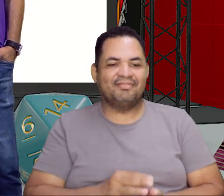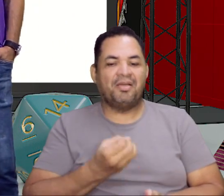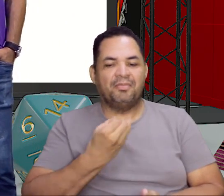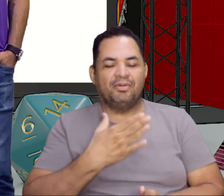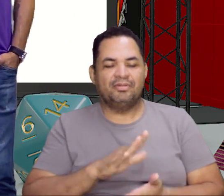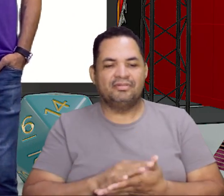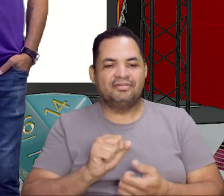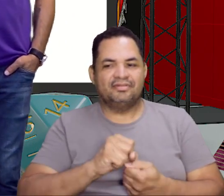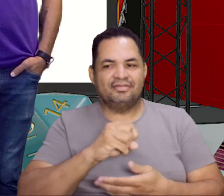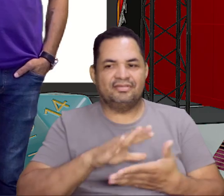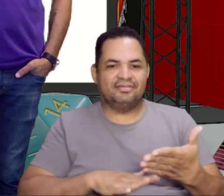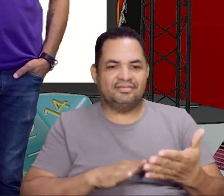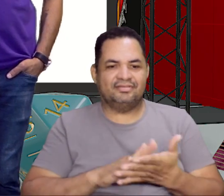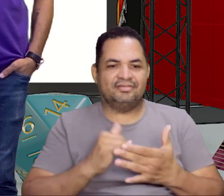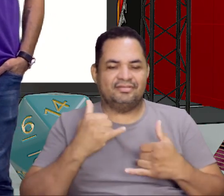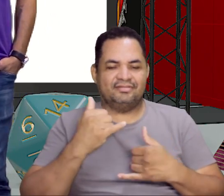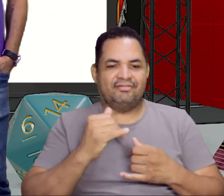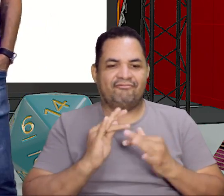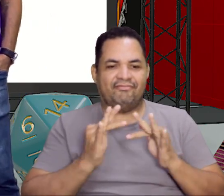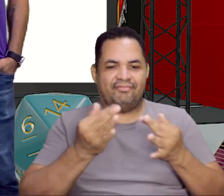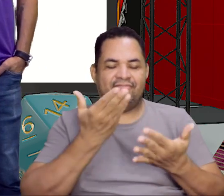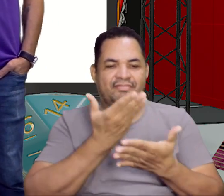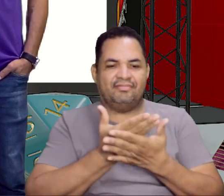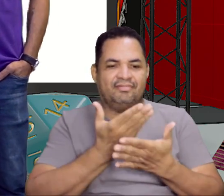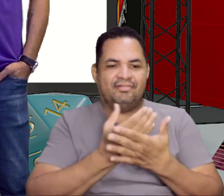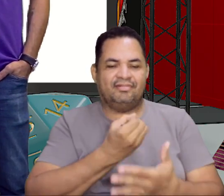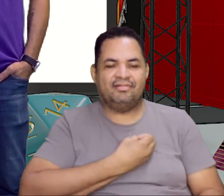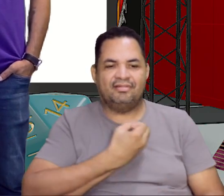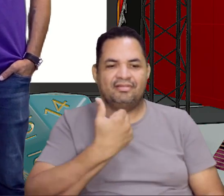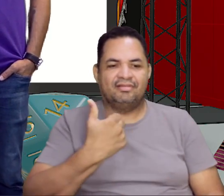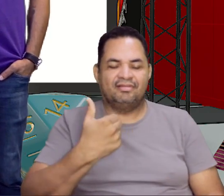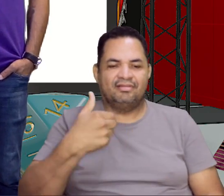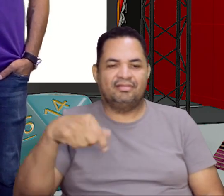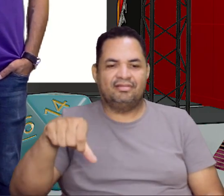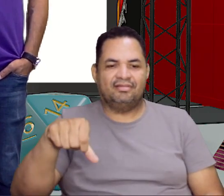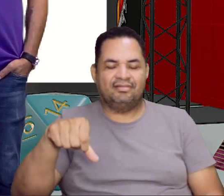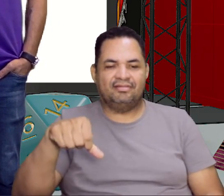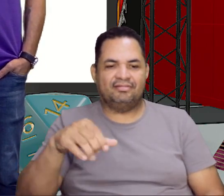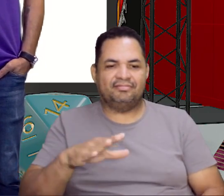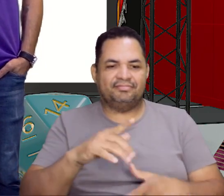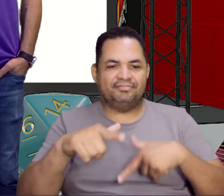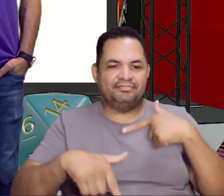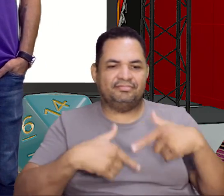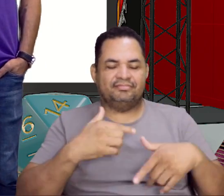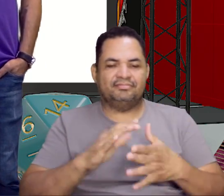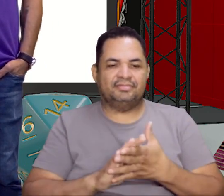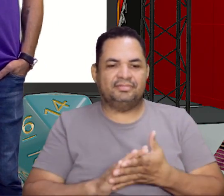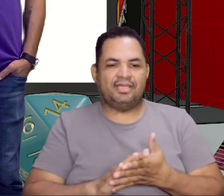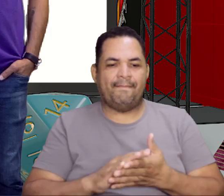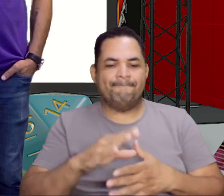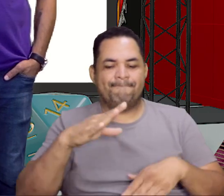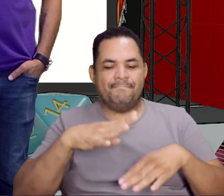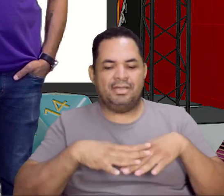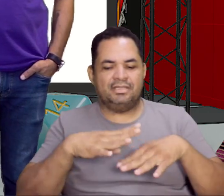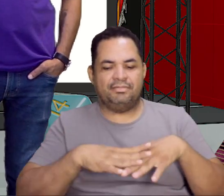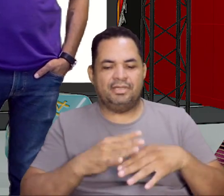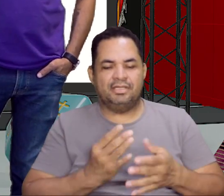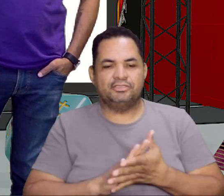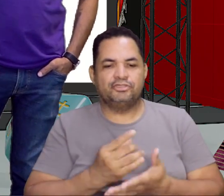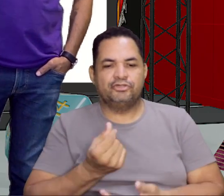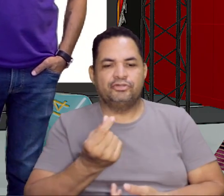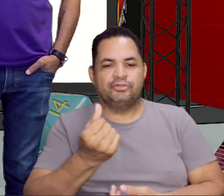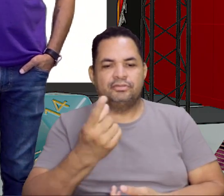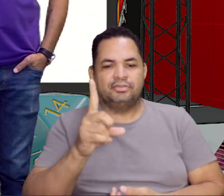quando chegar em casa aí né Vamos lá finalizando a nossa aula de número 19 a gente trabalhou com vocês mais um pouquinho da matemática financeira